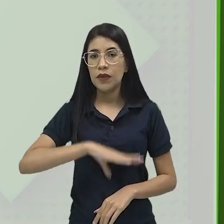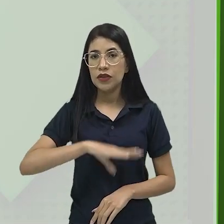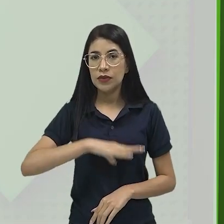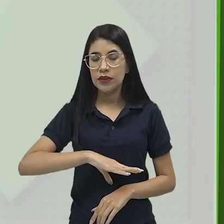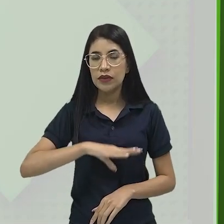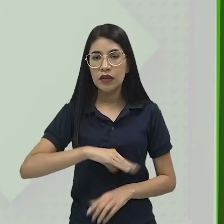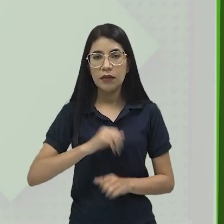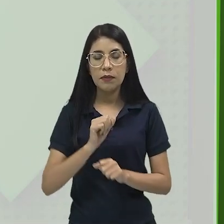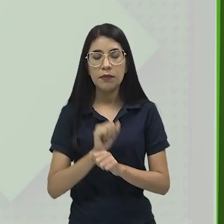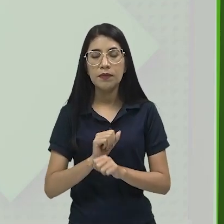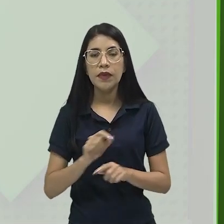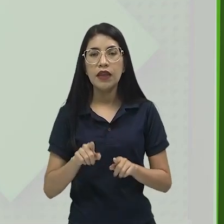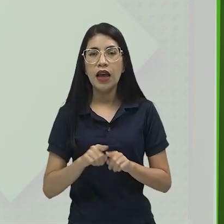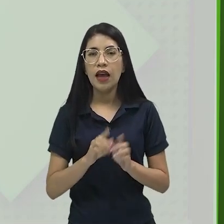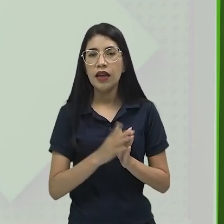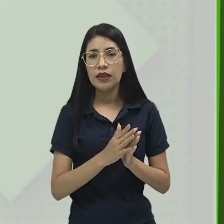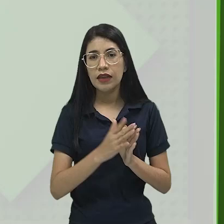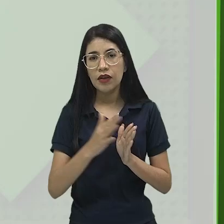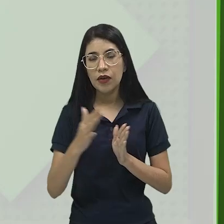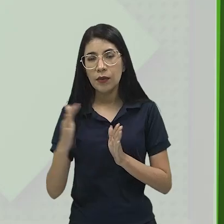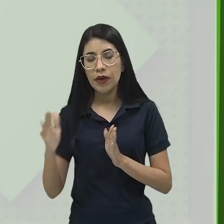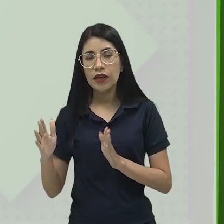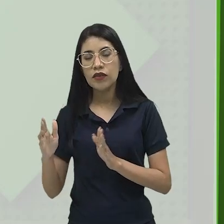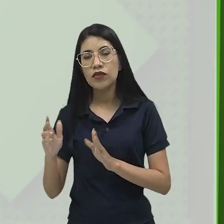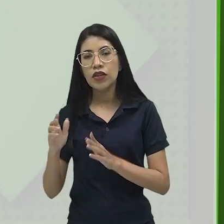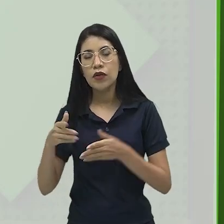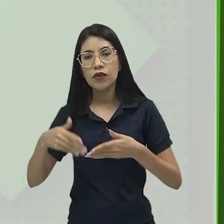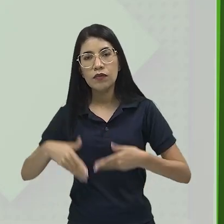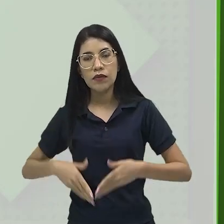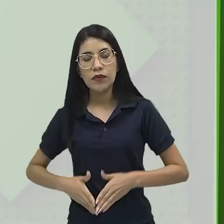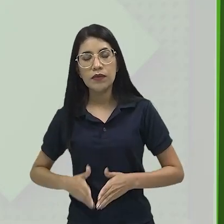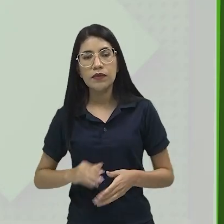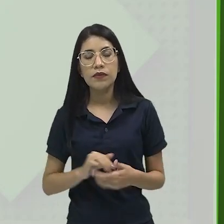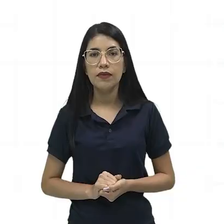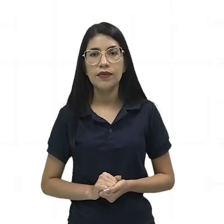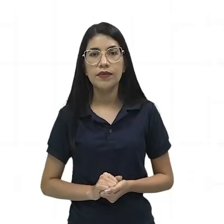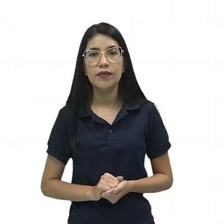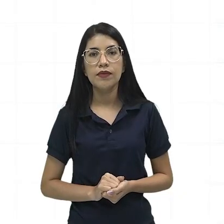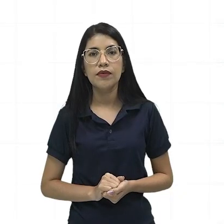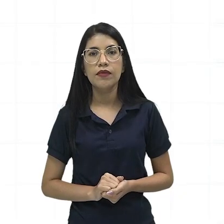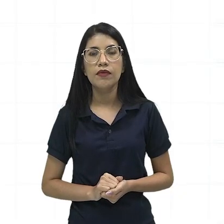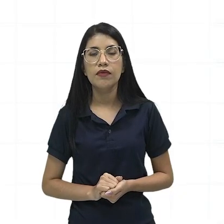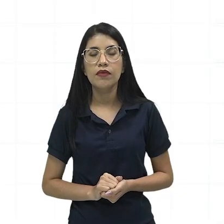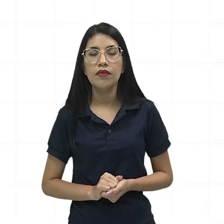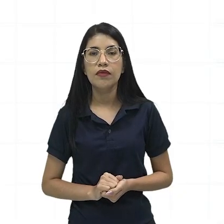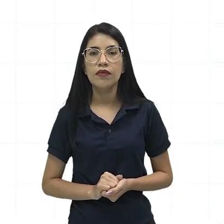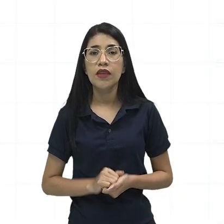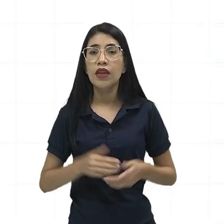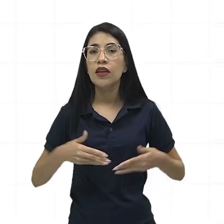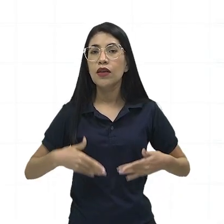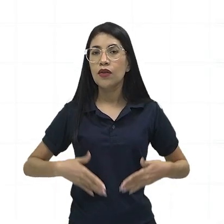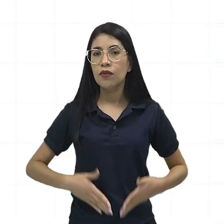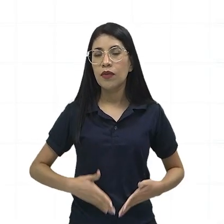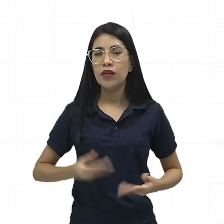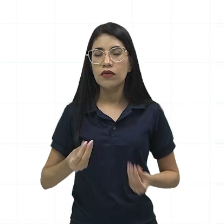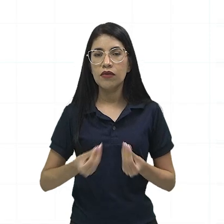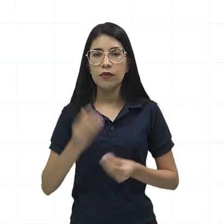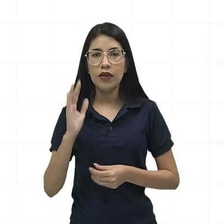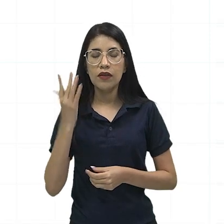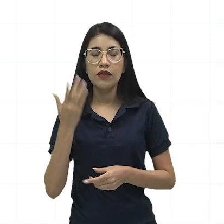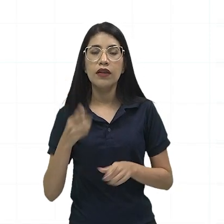não menstrua mais até ela parir, né? Até o momento do parto. E por falar em parto, o